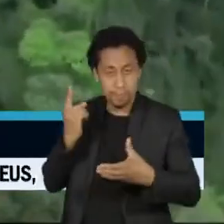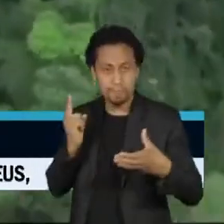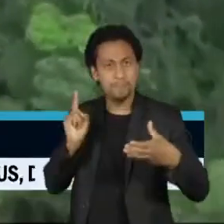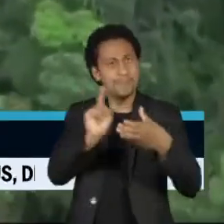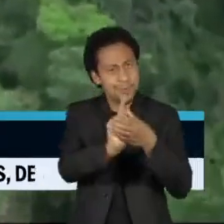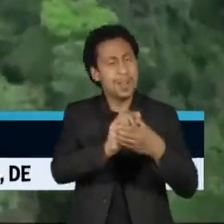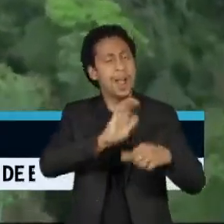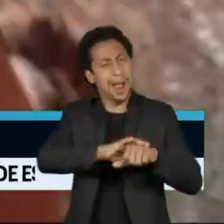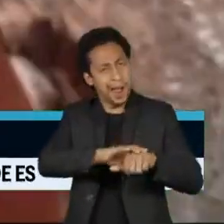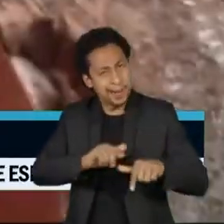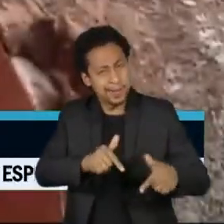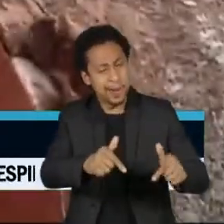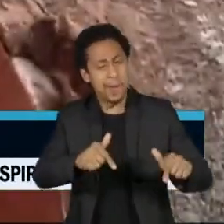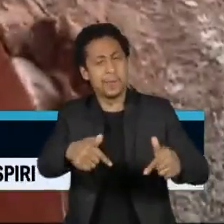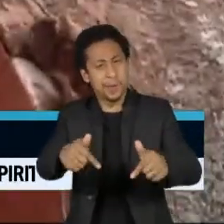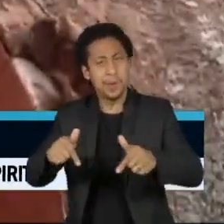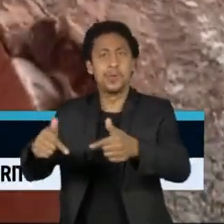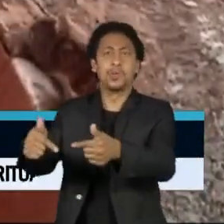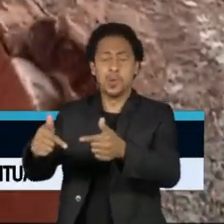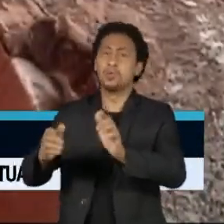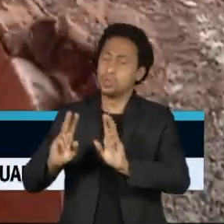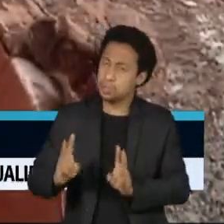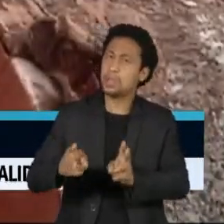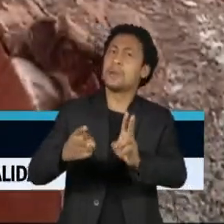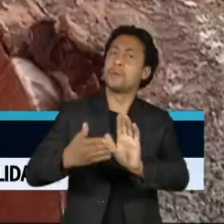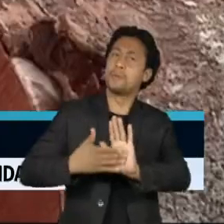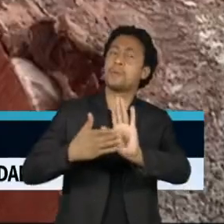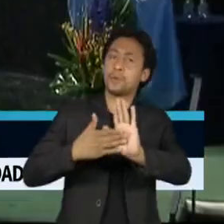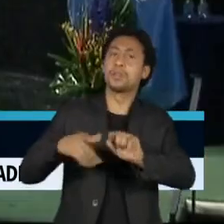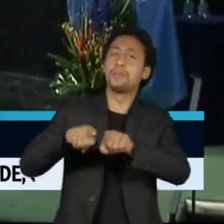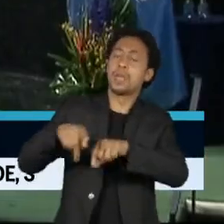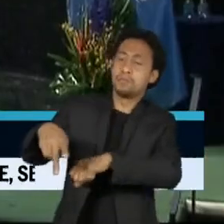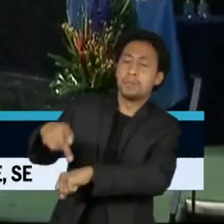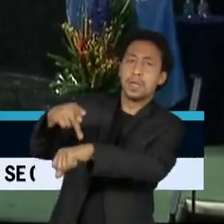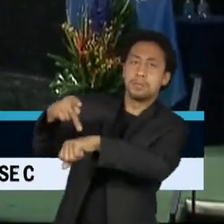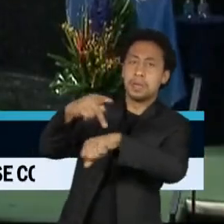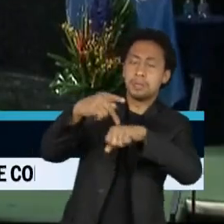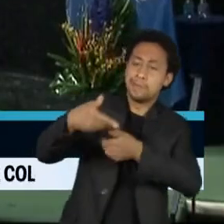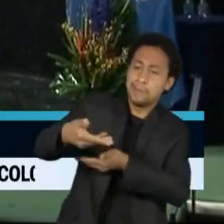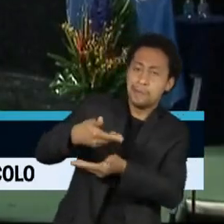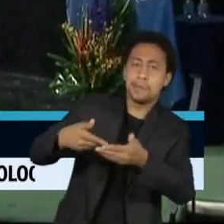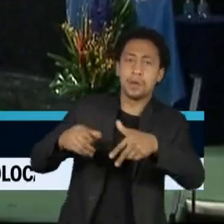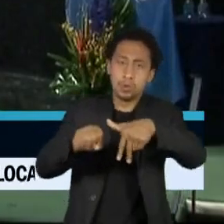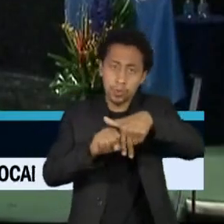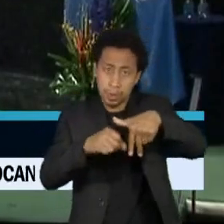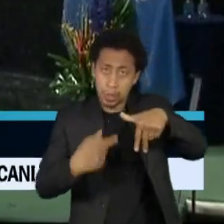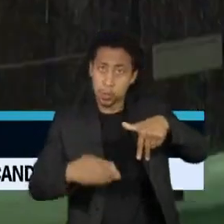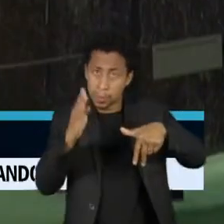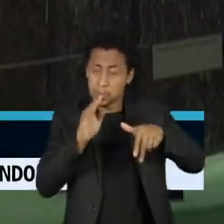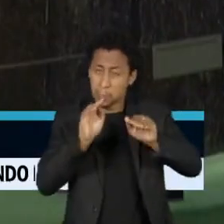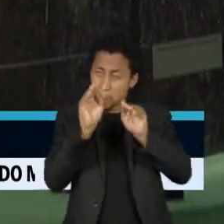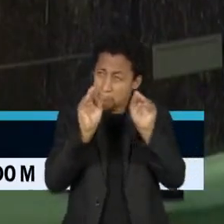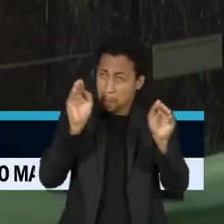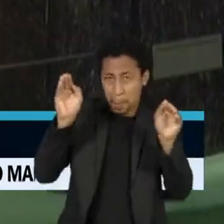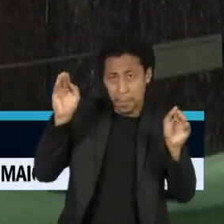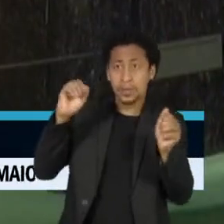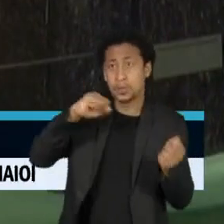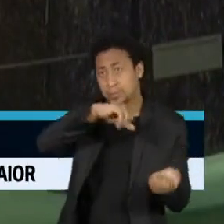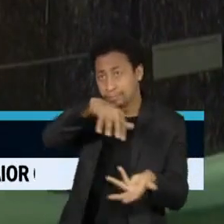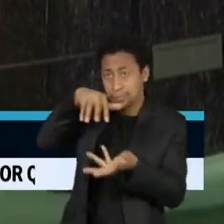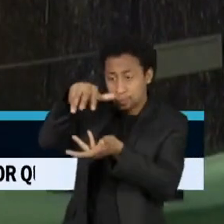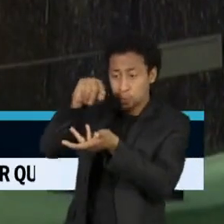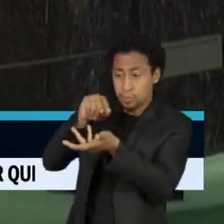frente das grandes causas mundiais, com uma diplomacia estável e de qualidade, marcada pelo pragmatismo, sem